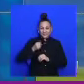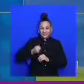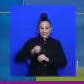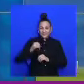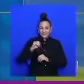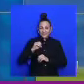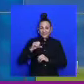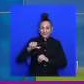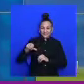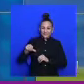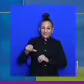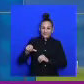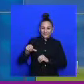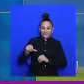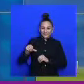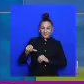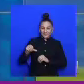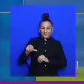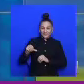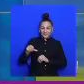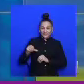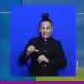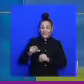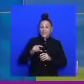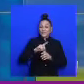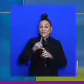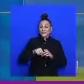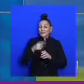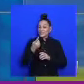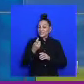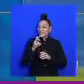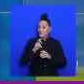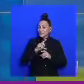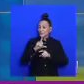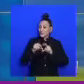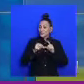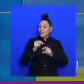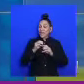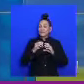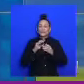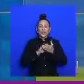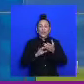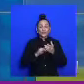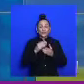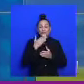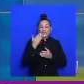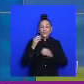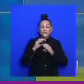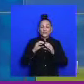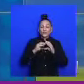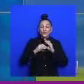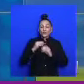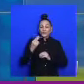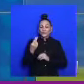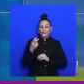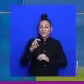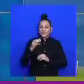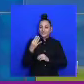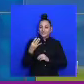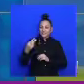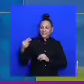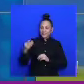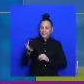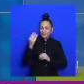09. Laranja, número 09. E os 15 números sorteados na Loto Fácil, concurso 2543,